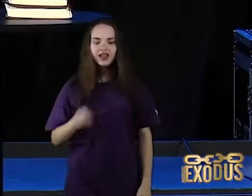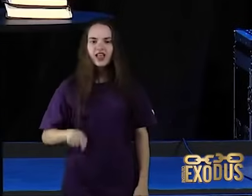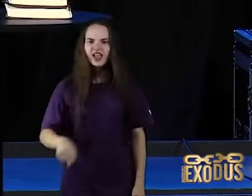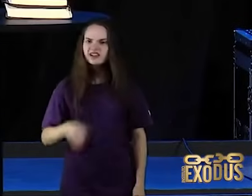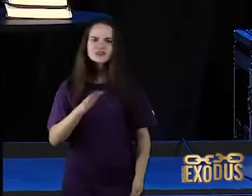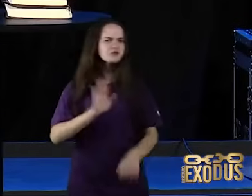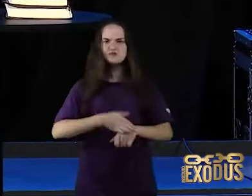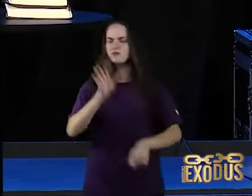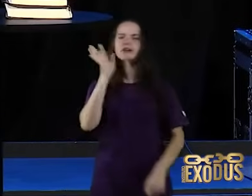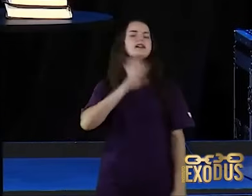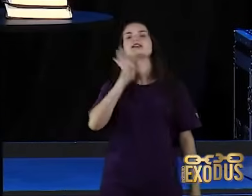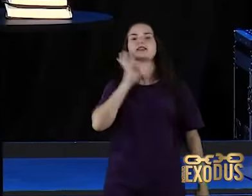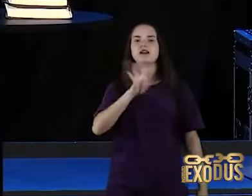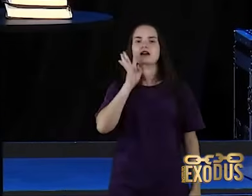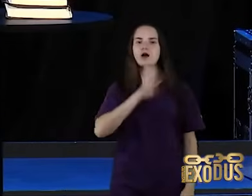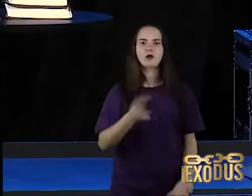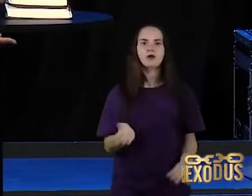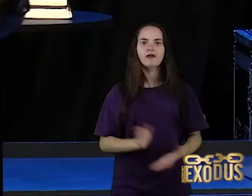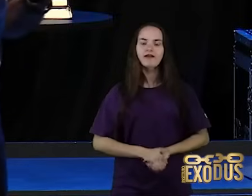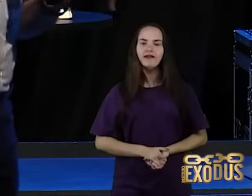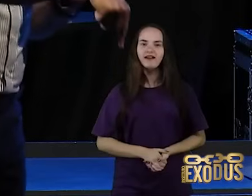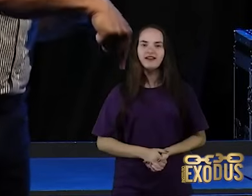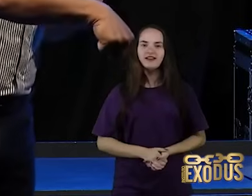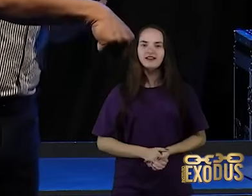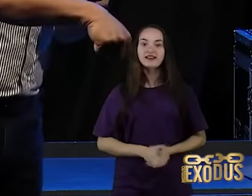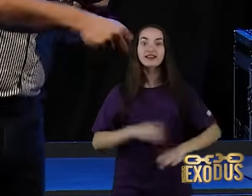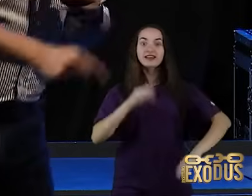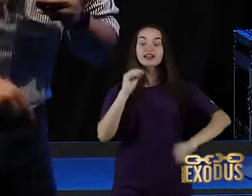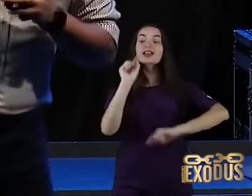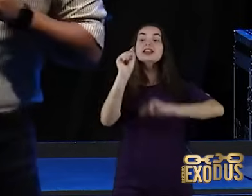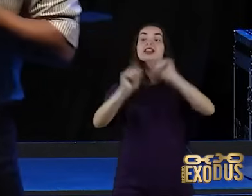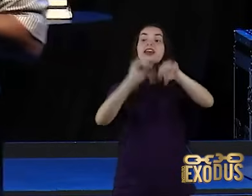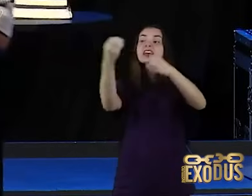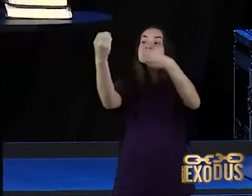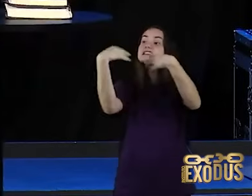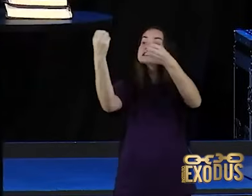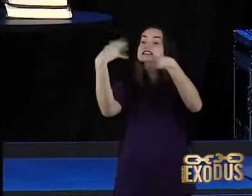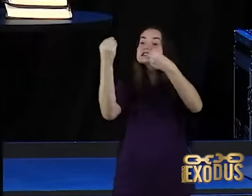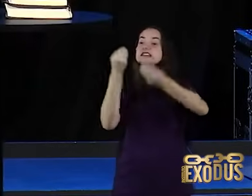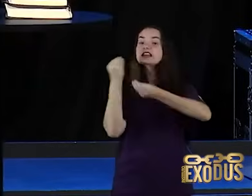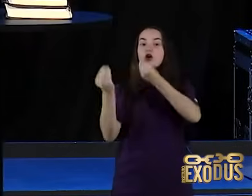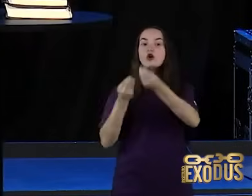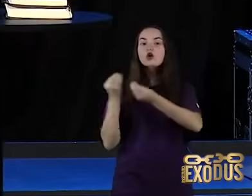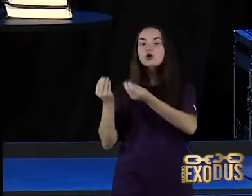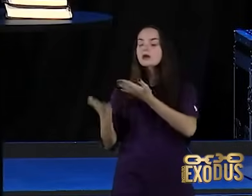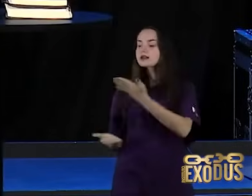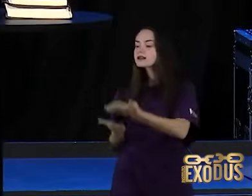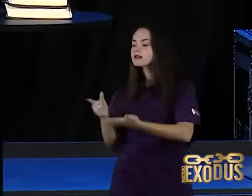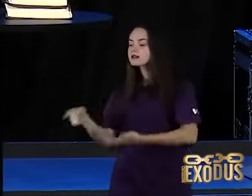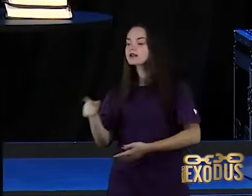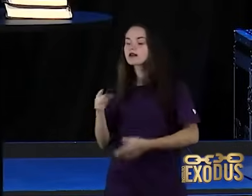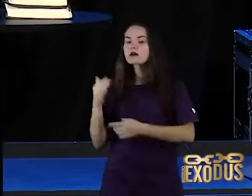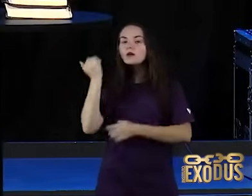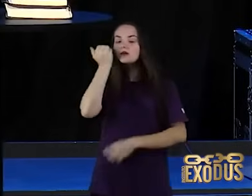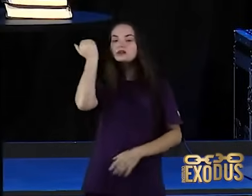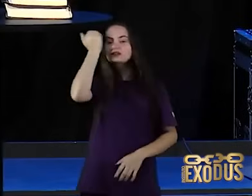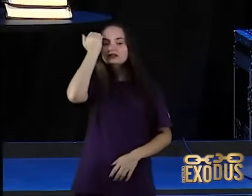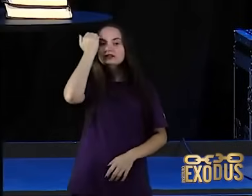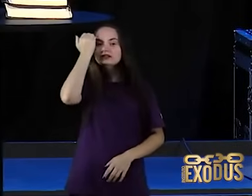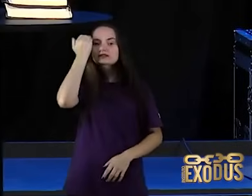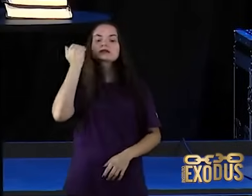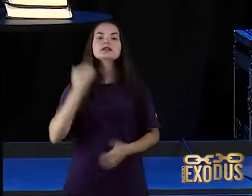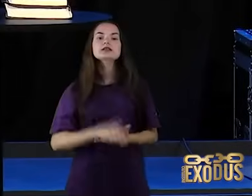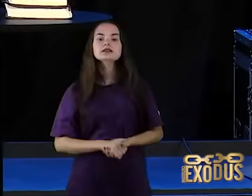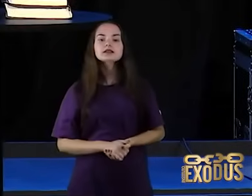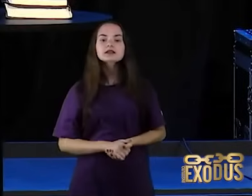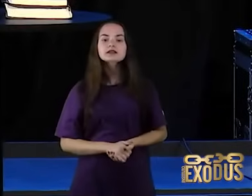11 anos e aí quem me ensina a lidar com isso quem me ensina a lidar com adolescente quem me ensina a lidar com o rapaz